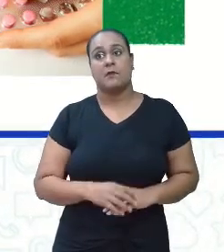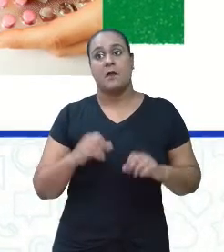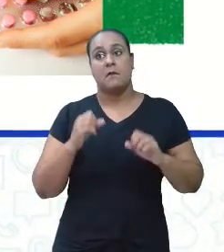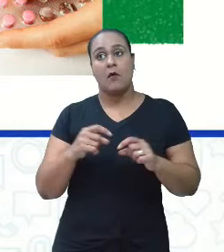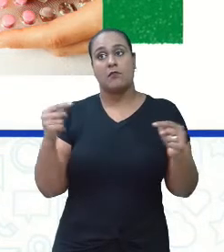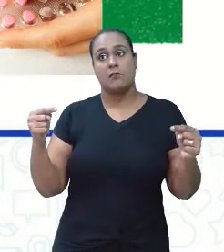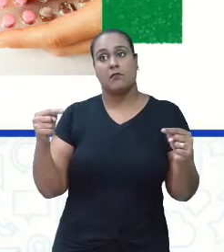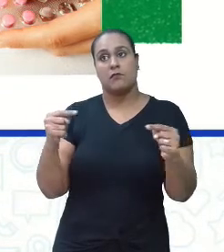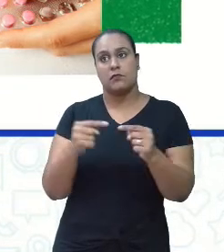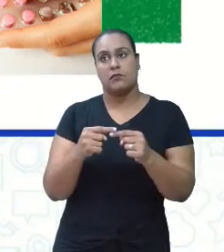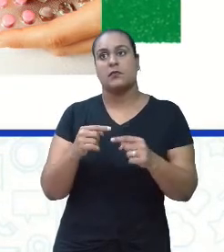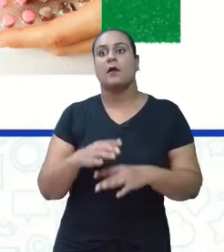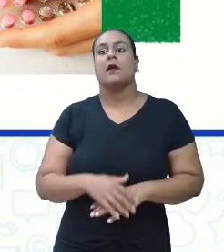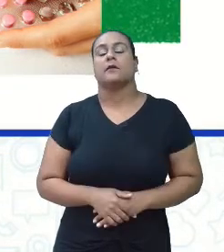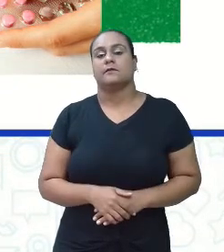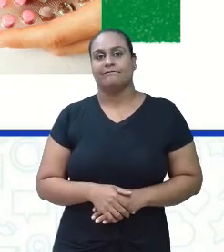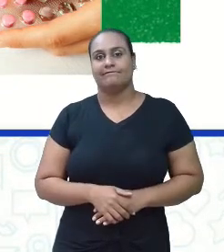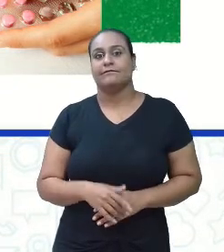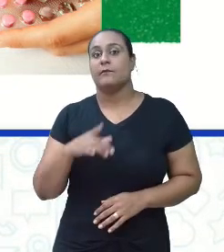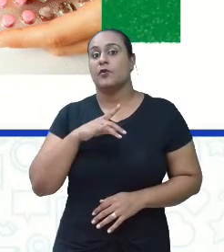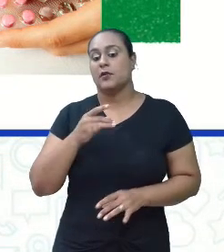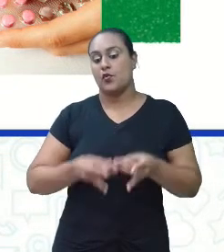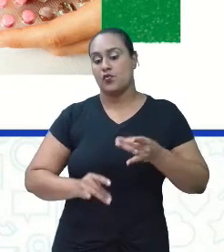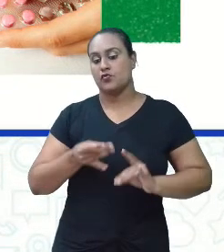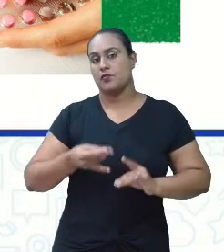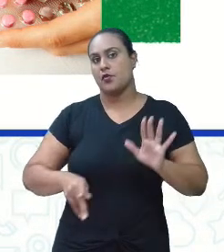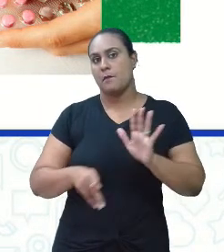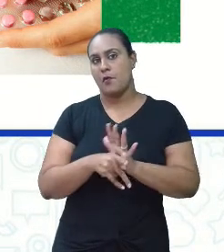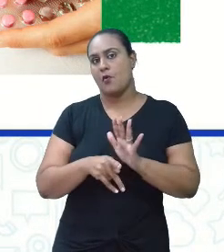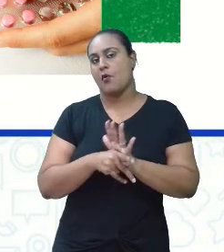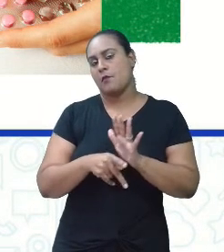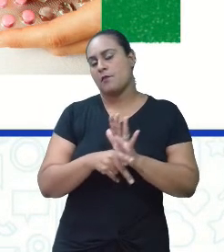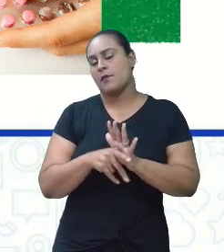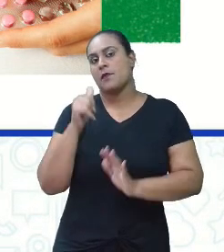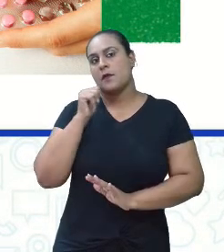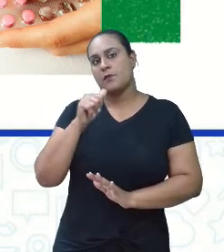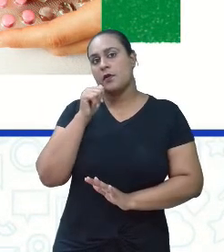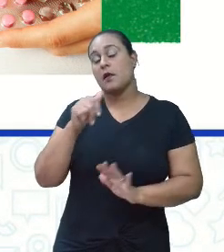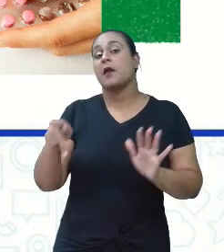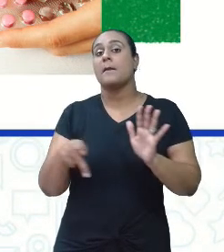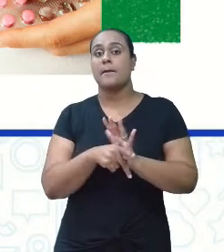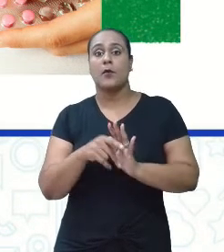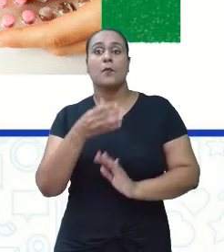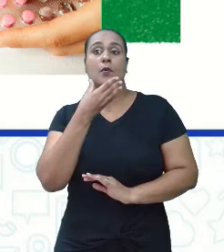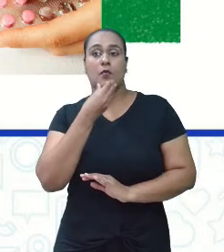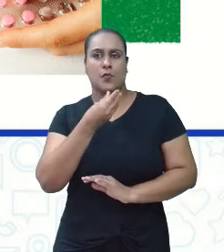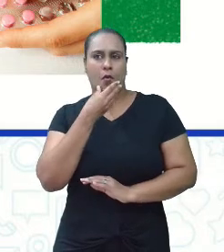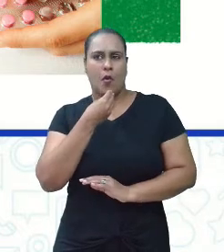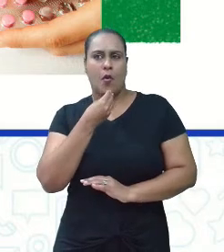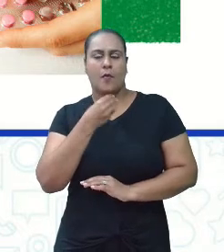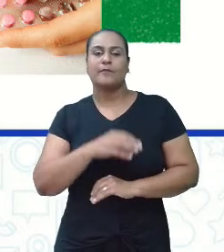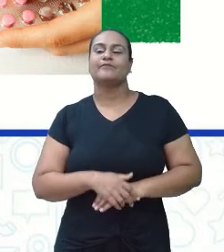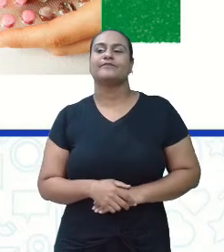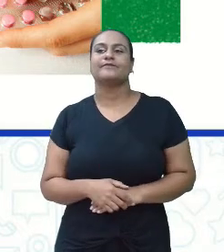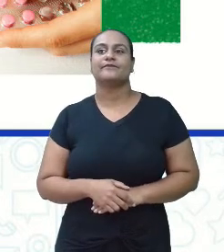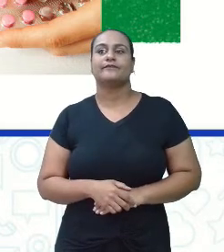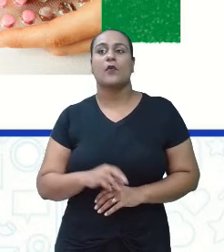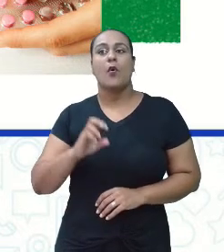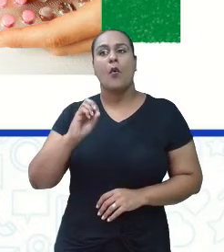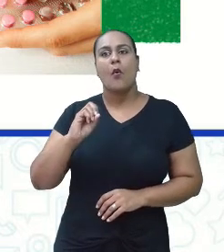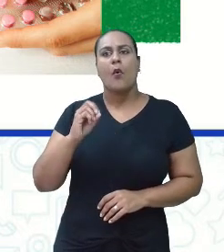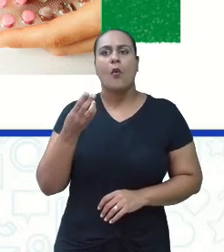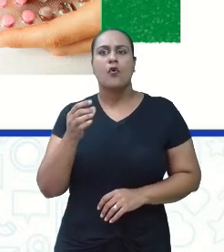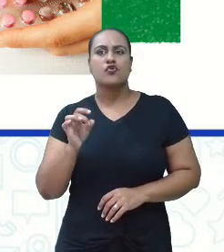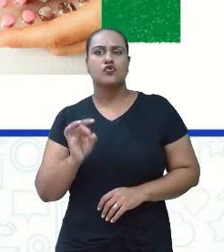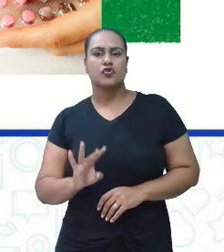ser combinadas e podem conter os hormônios estrogênio e progesterona sintéticos, ou conter